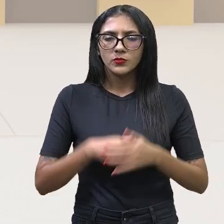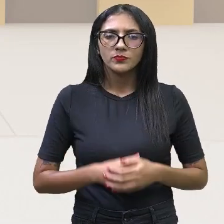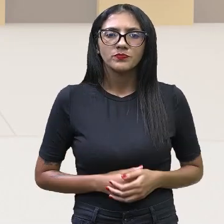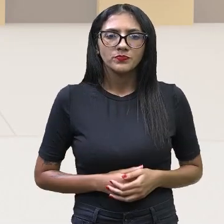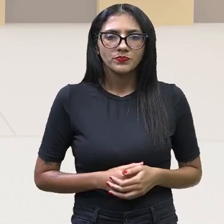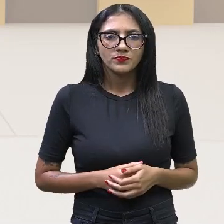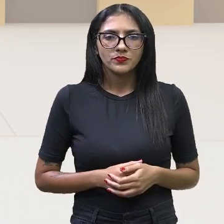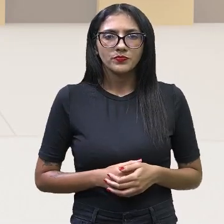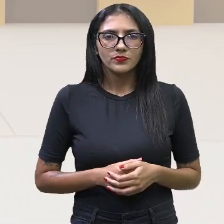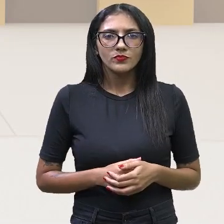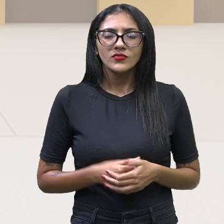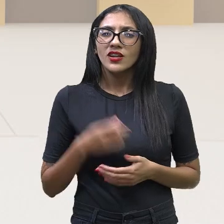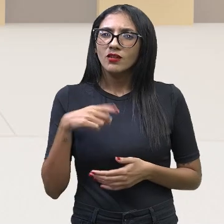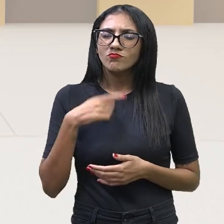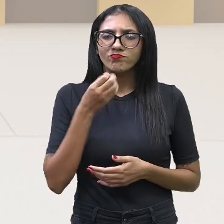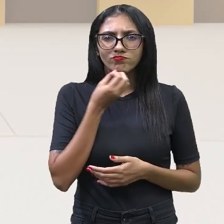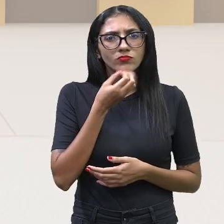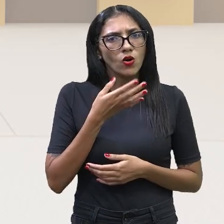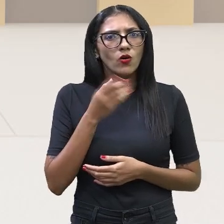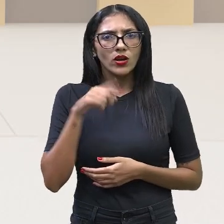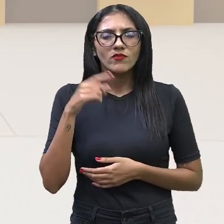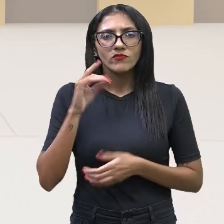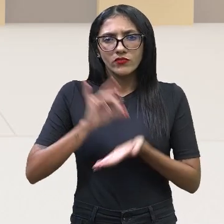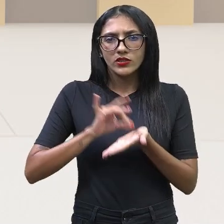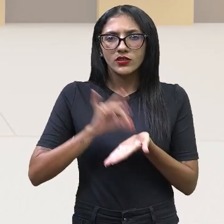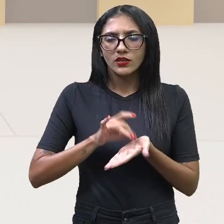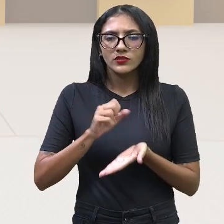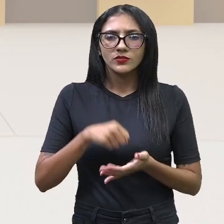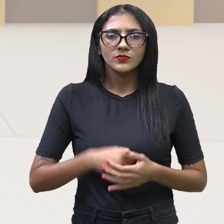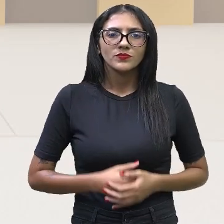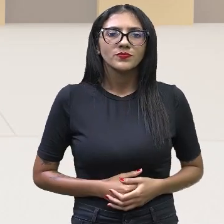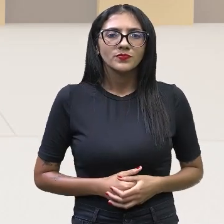ou não é uma verdade? Vejamos.